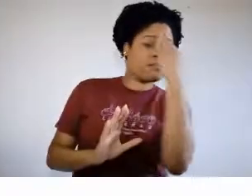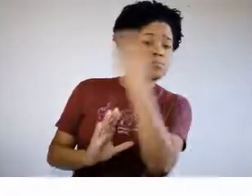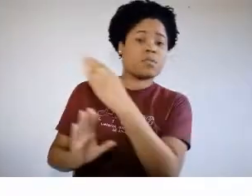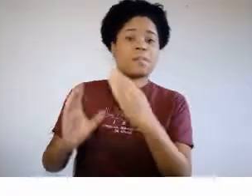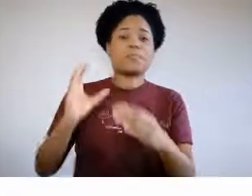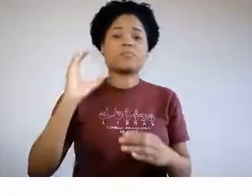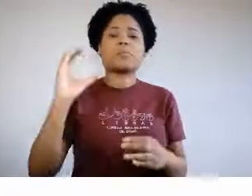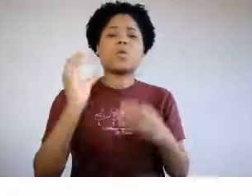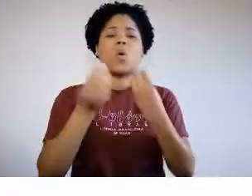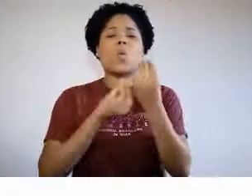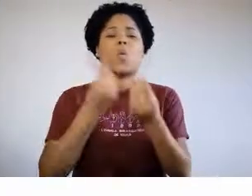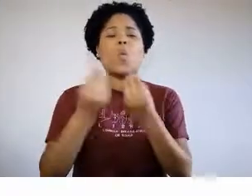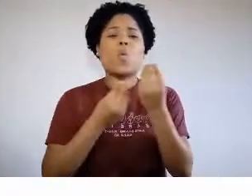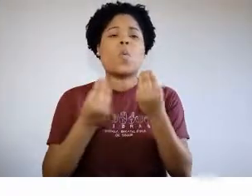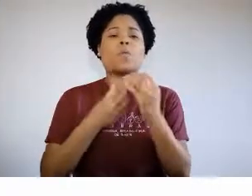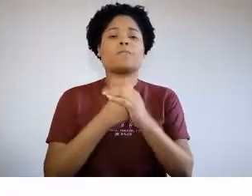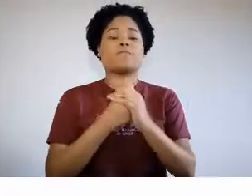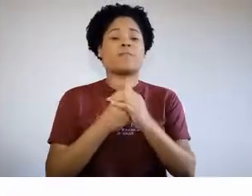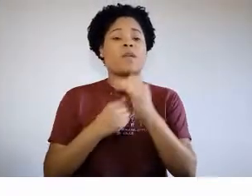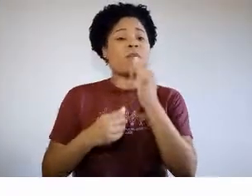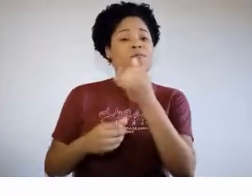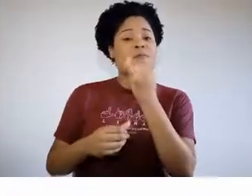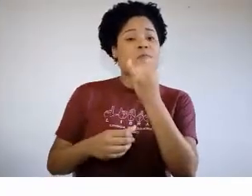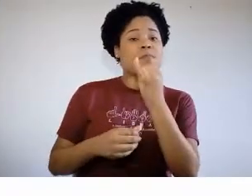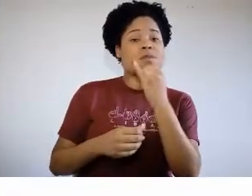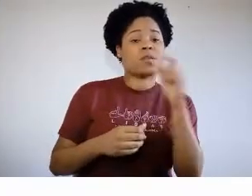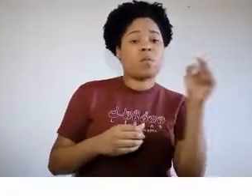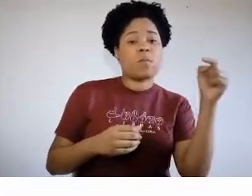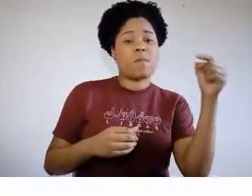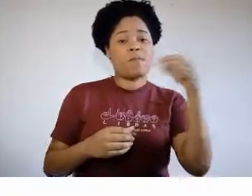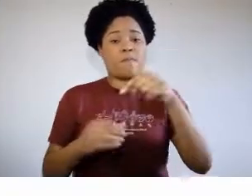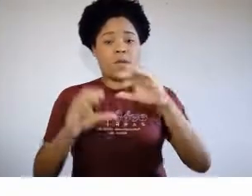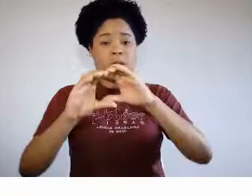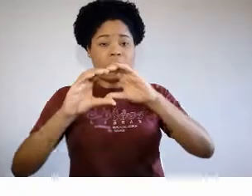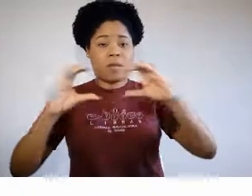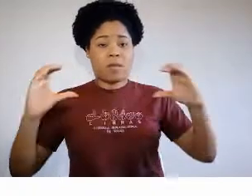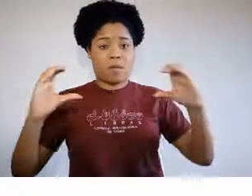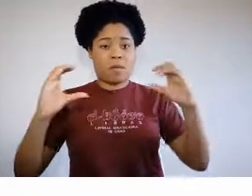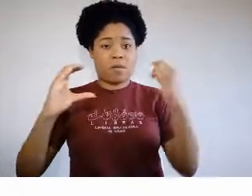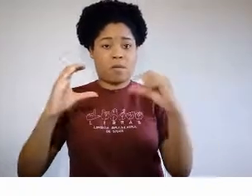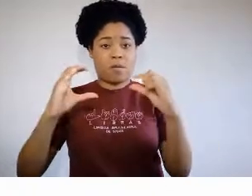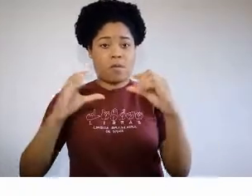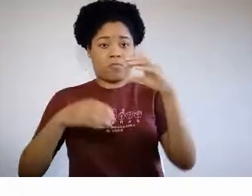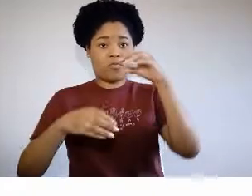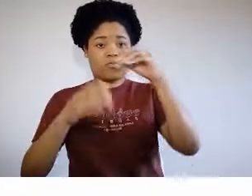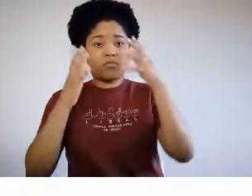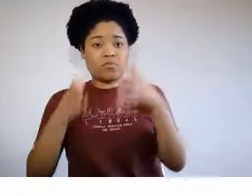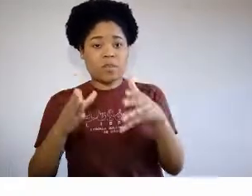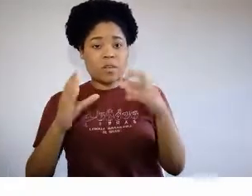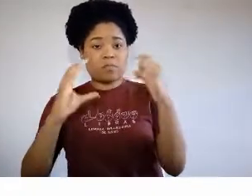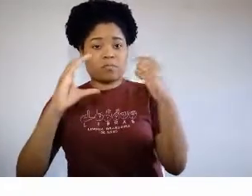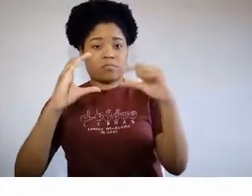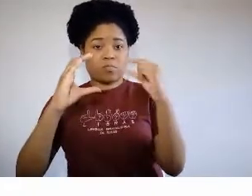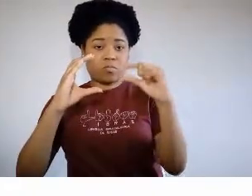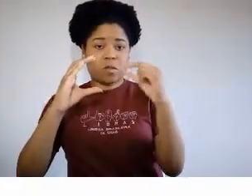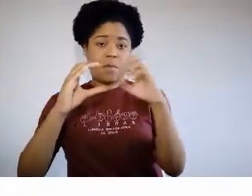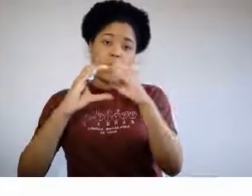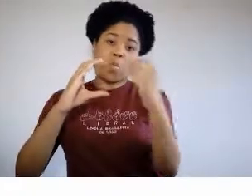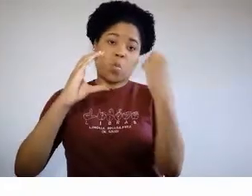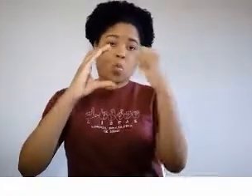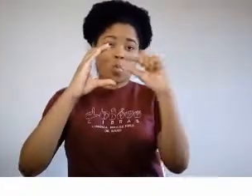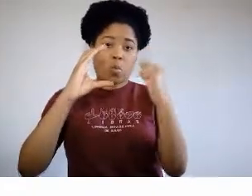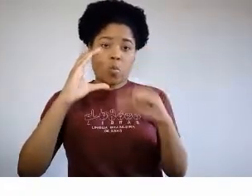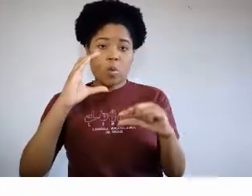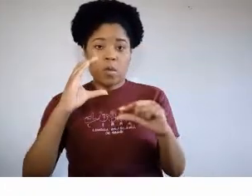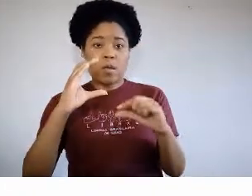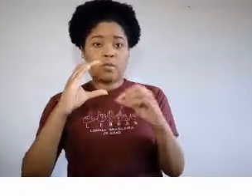vai enviar para o C. Como que é feito? A informação vem aqui até o centro, chegou aqui no centro, no hub ou